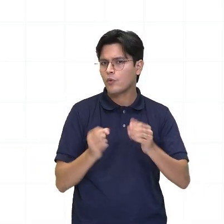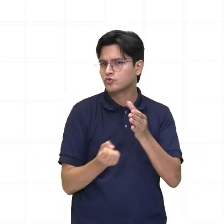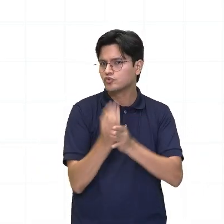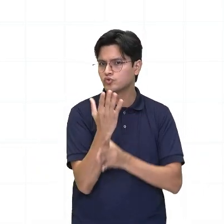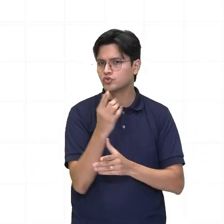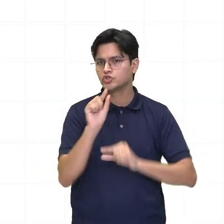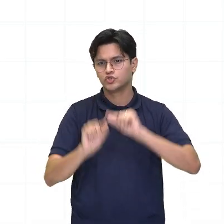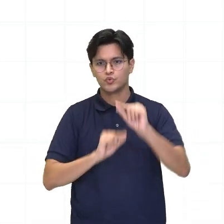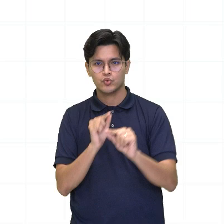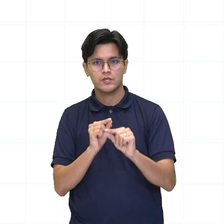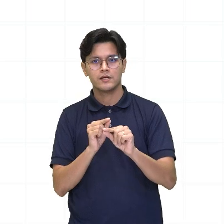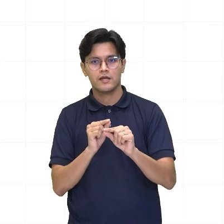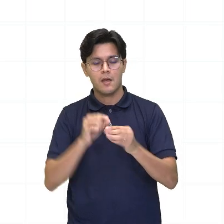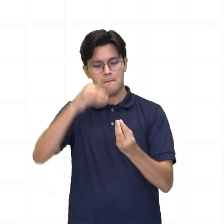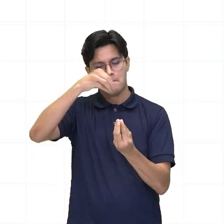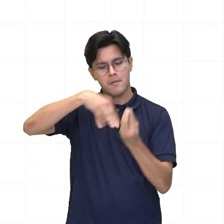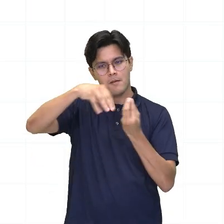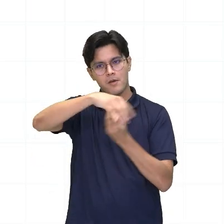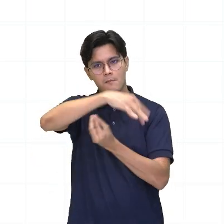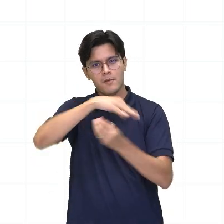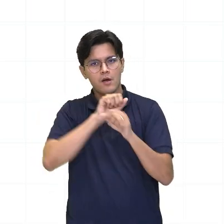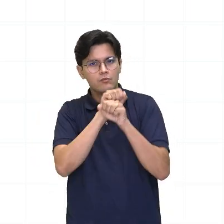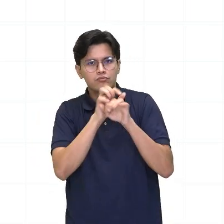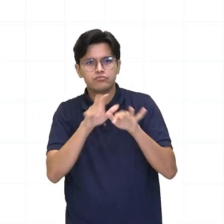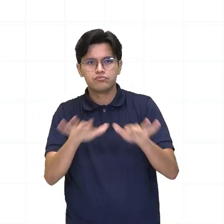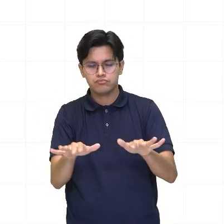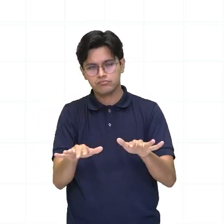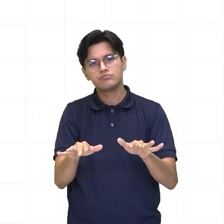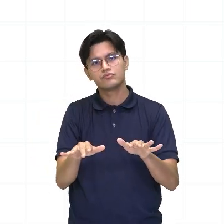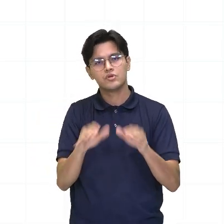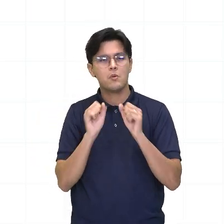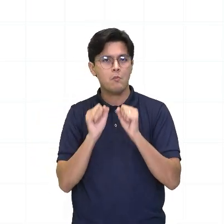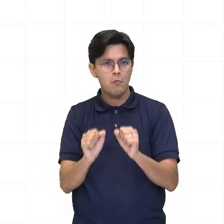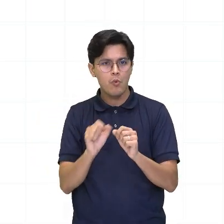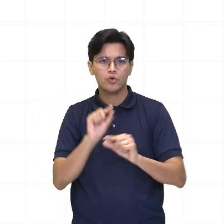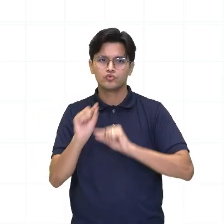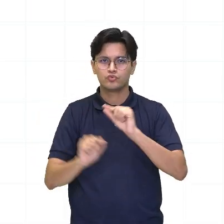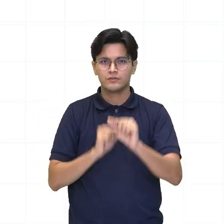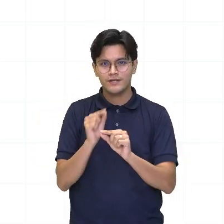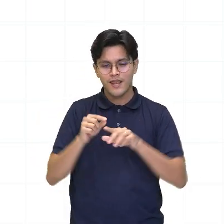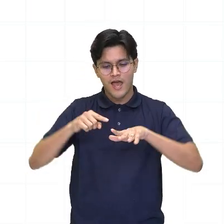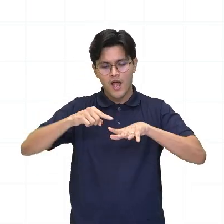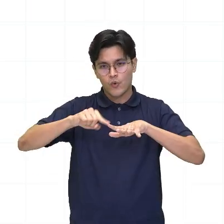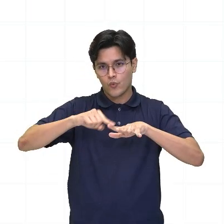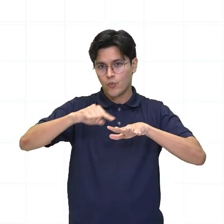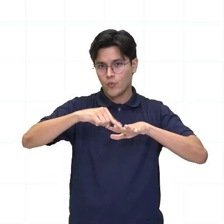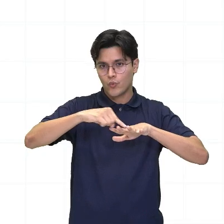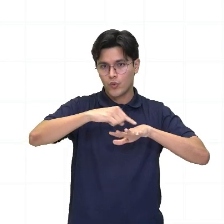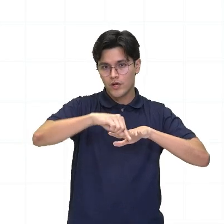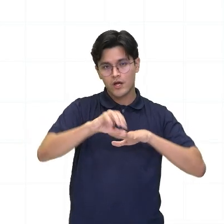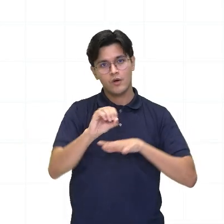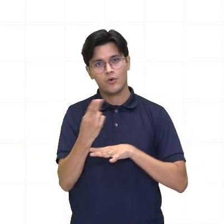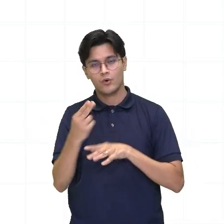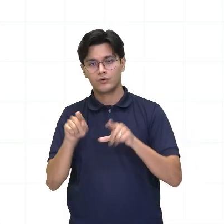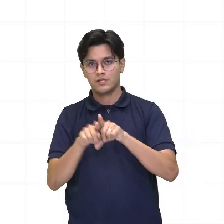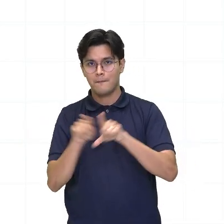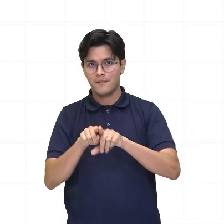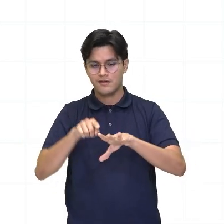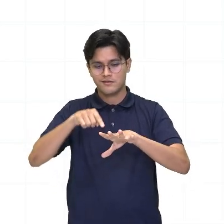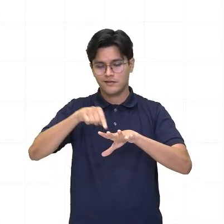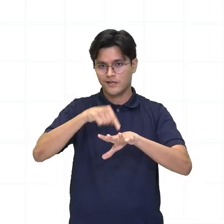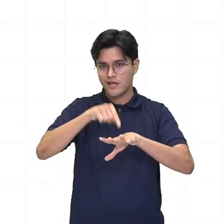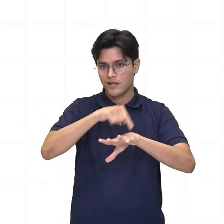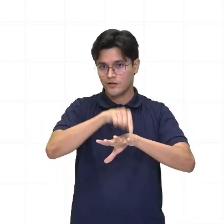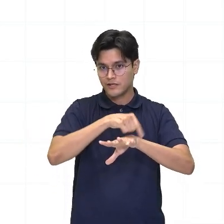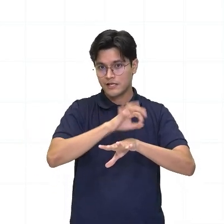a proliferação desses fungos que podem atingir as unhas, podem atingir aí o tecido entre os dedos. Por isso, sempre que